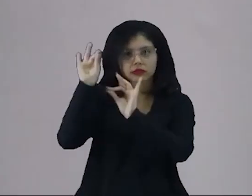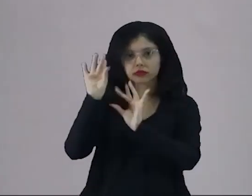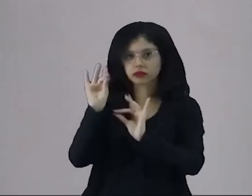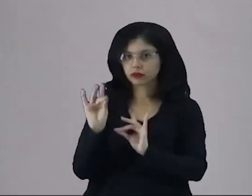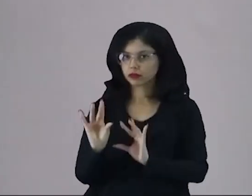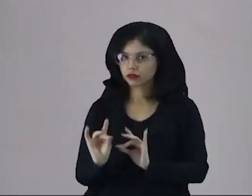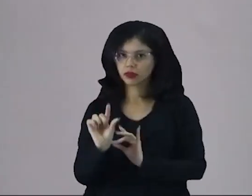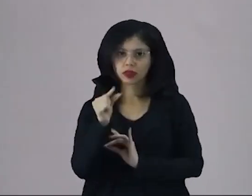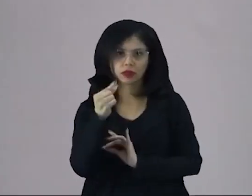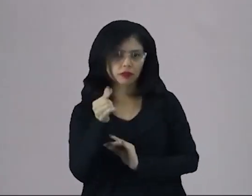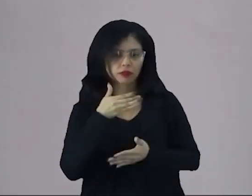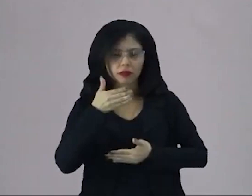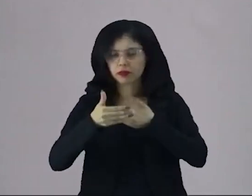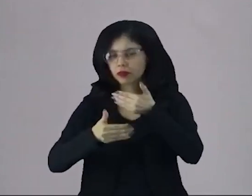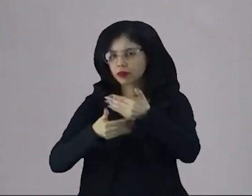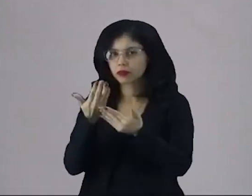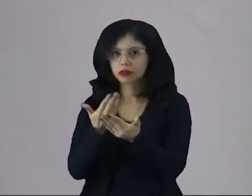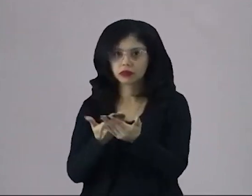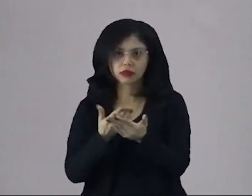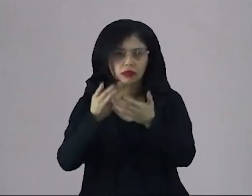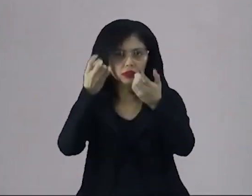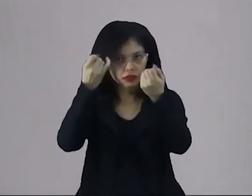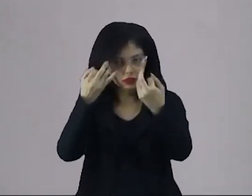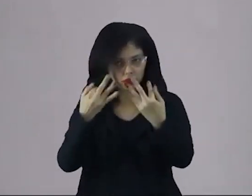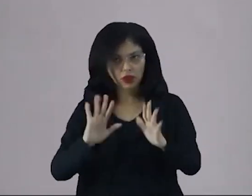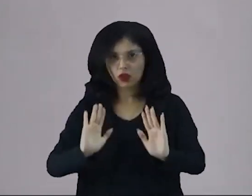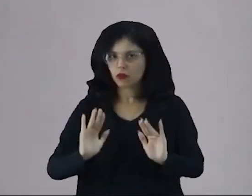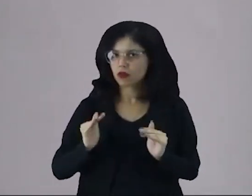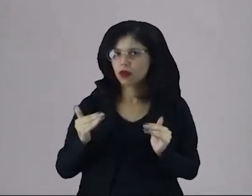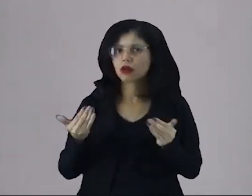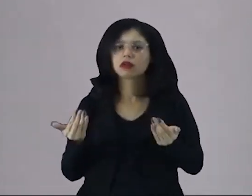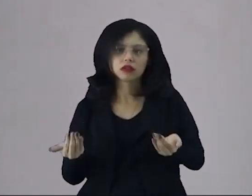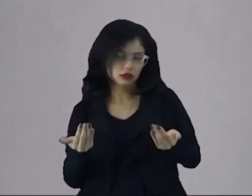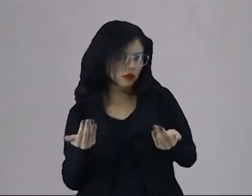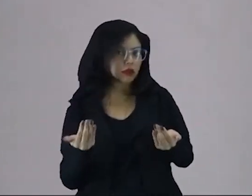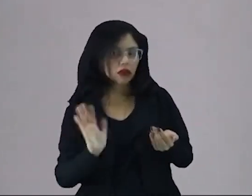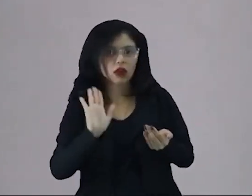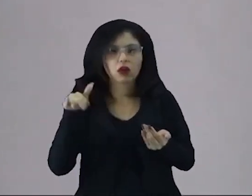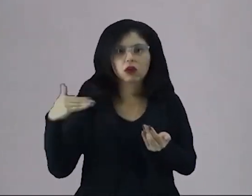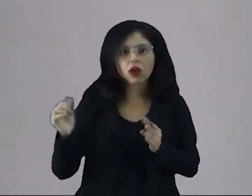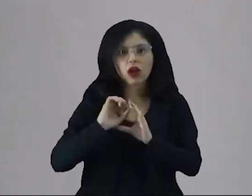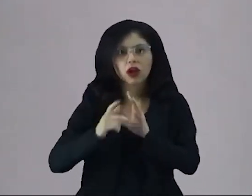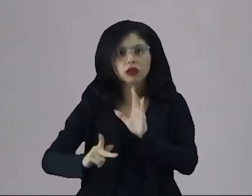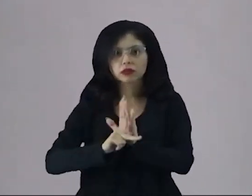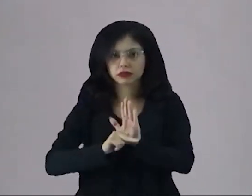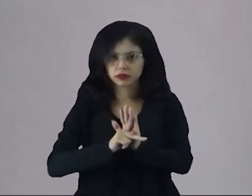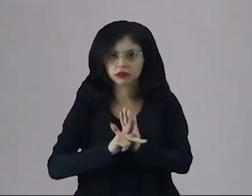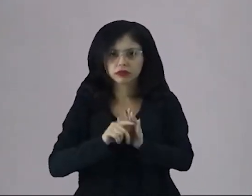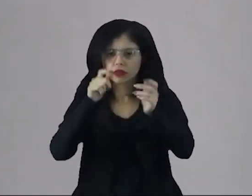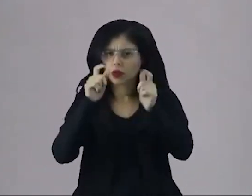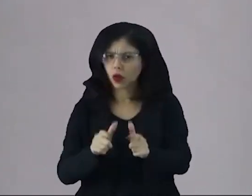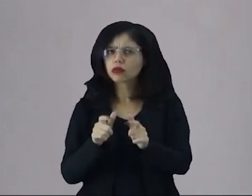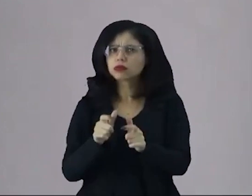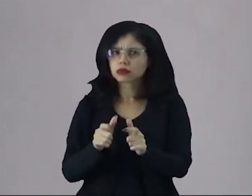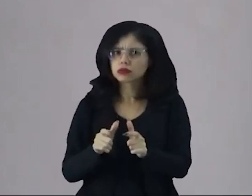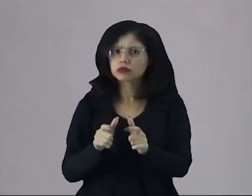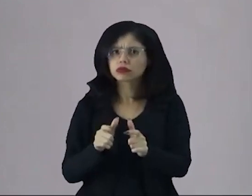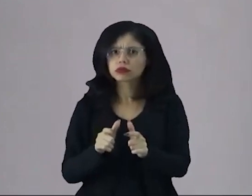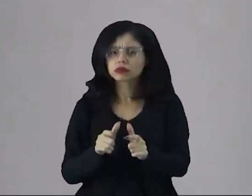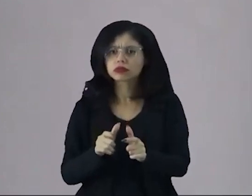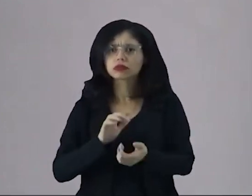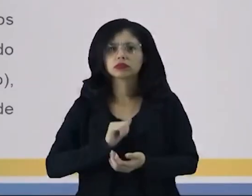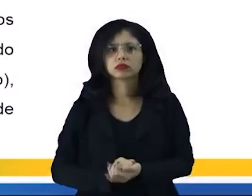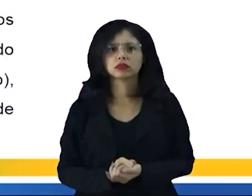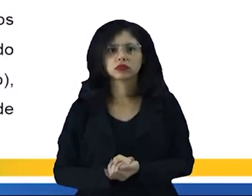mais no decorrer da nossa aula, explicando quais são esses biomas e quais suas características e onde eles se localizam